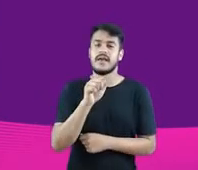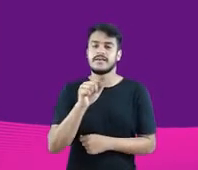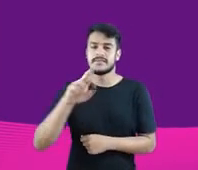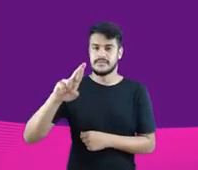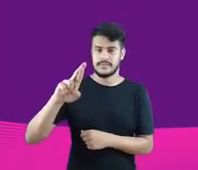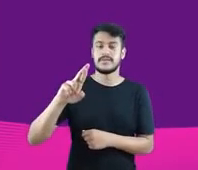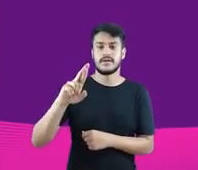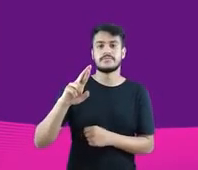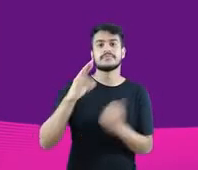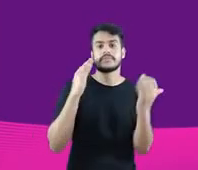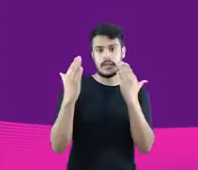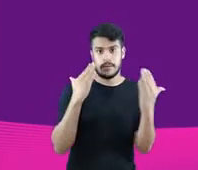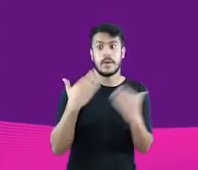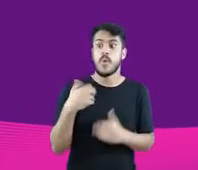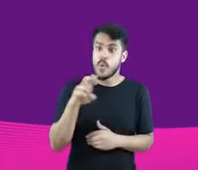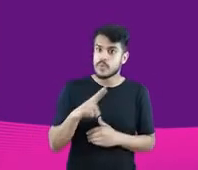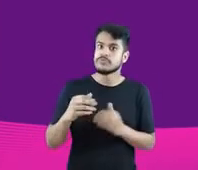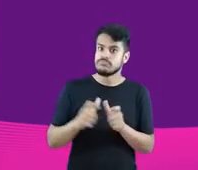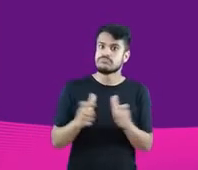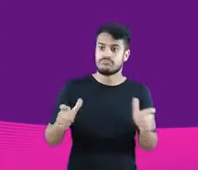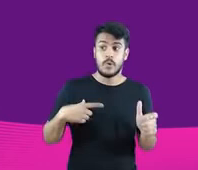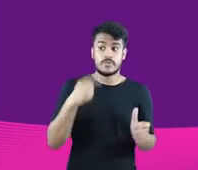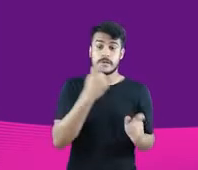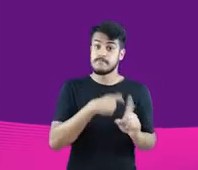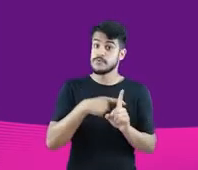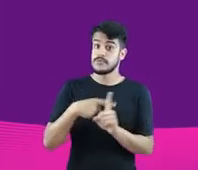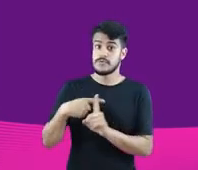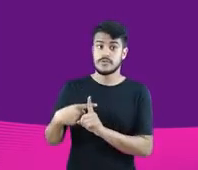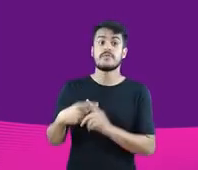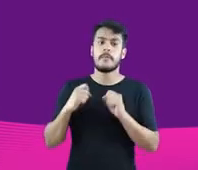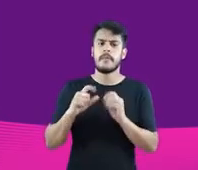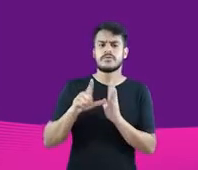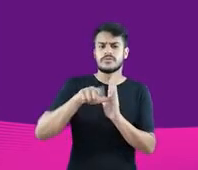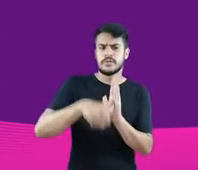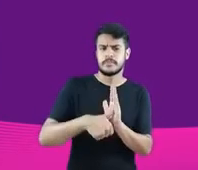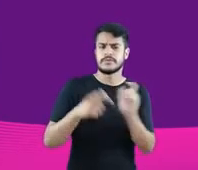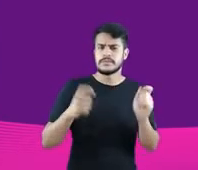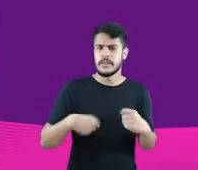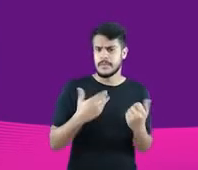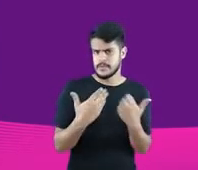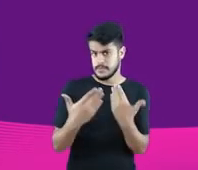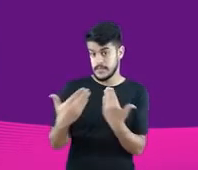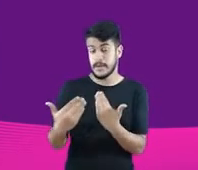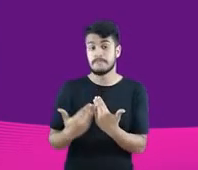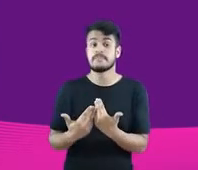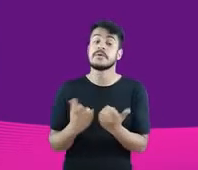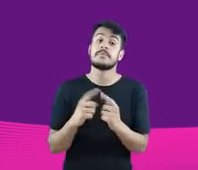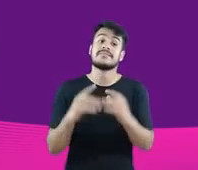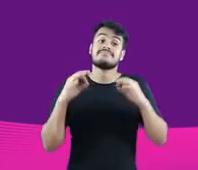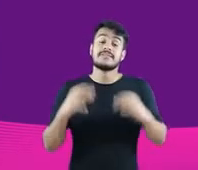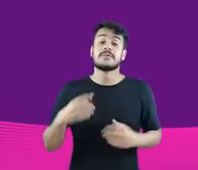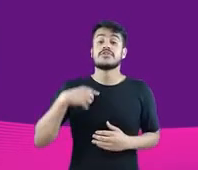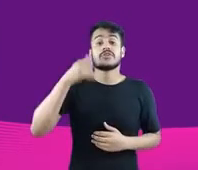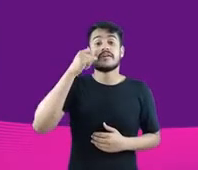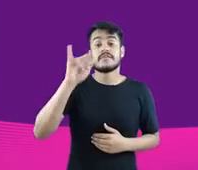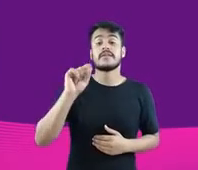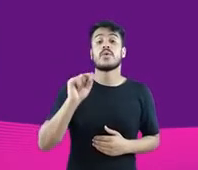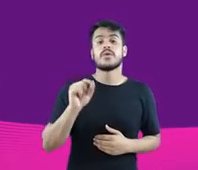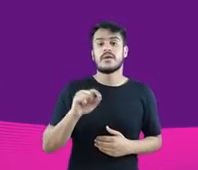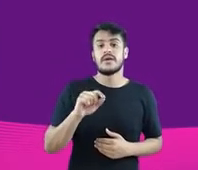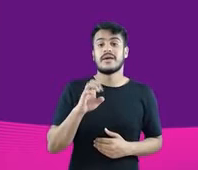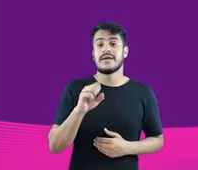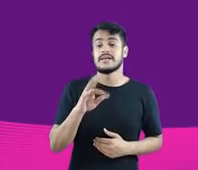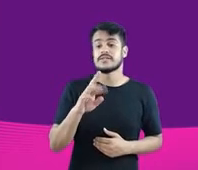resultado bastante positivo, a gente pode comentar posteriormente, e em geral a gente evita o uso de estrogênio oral,